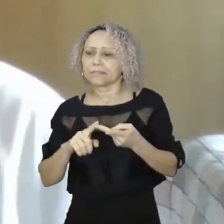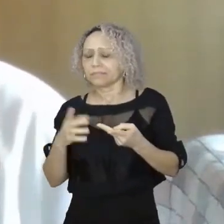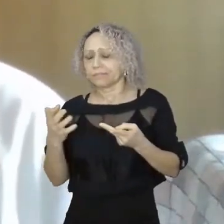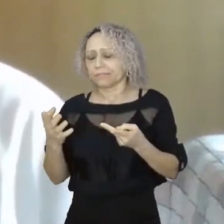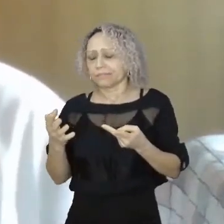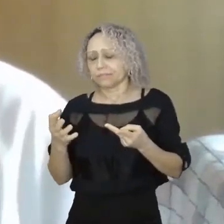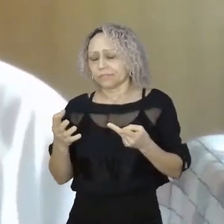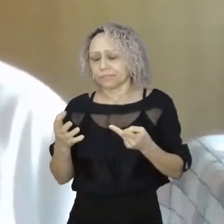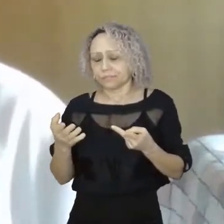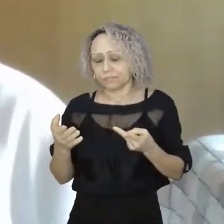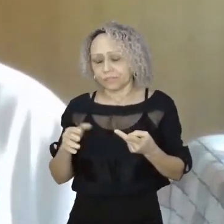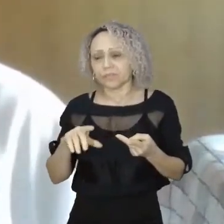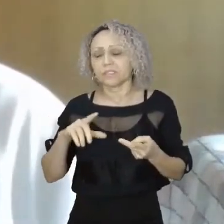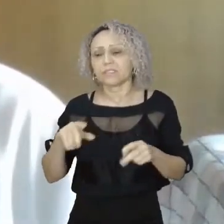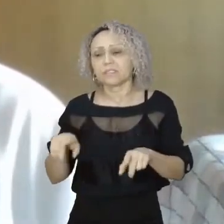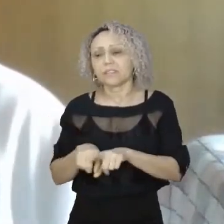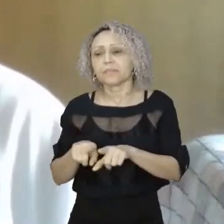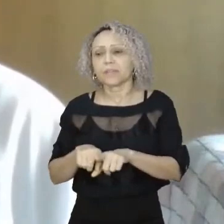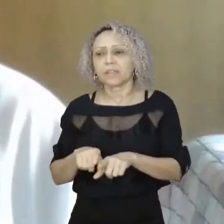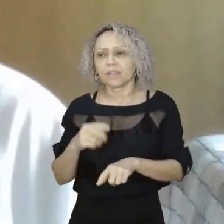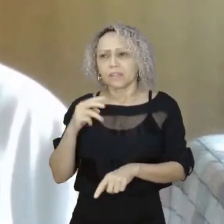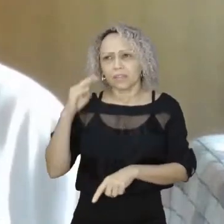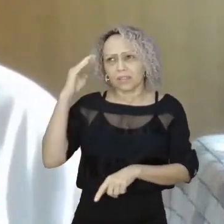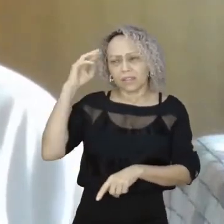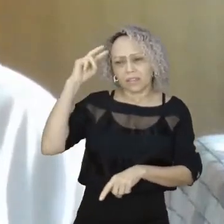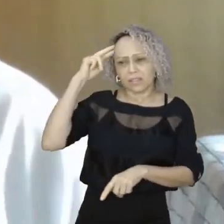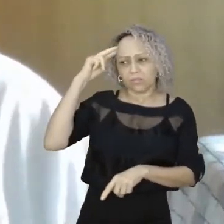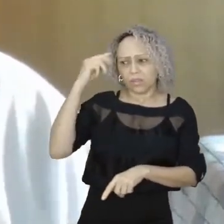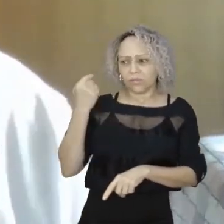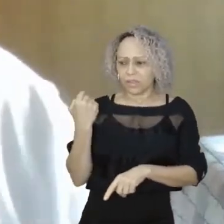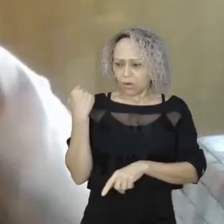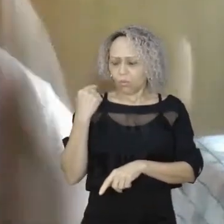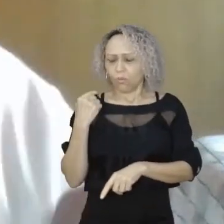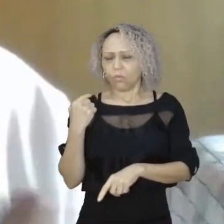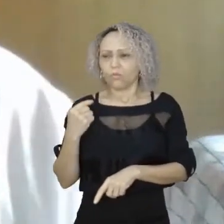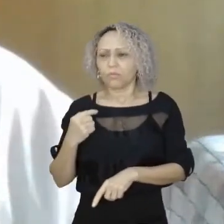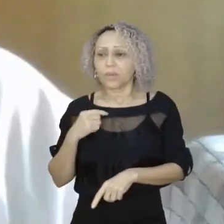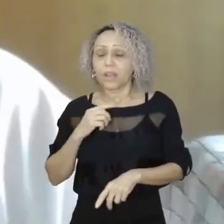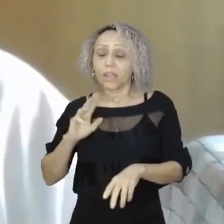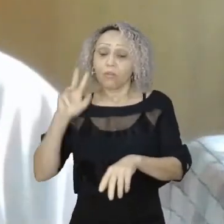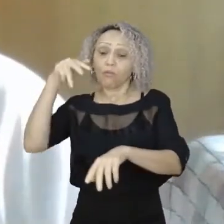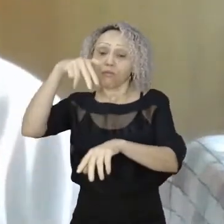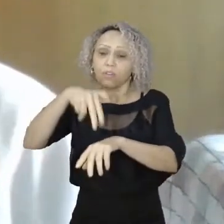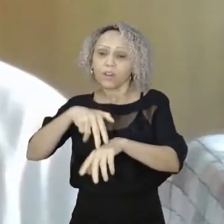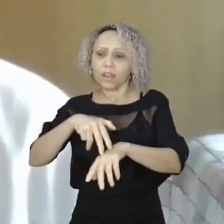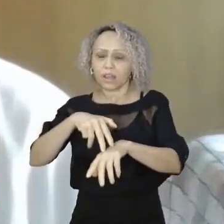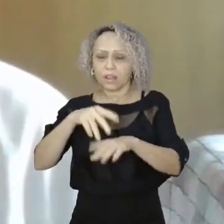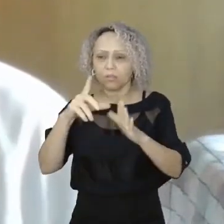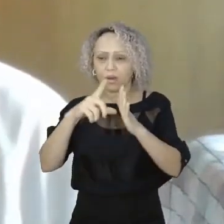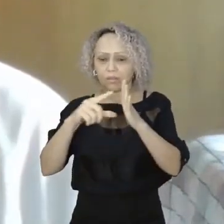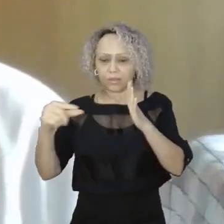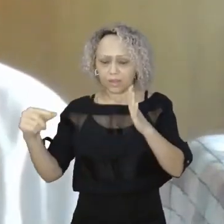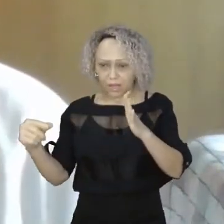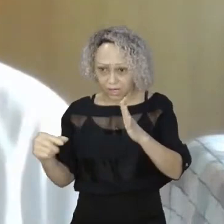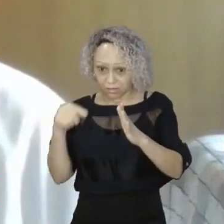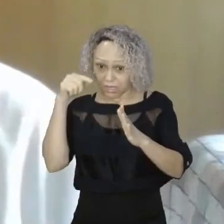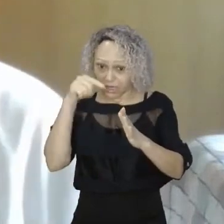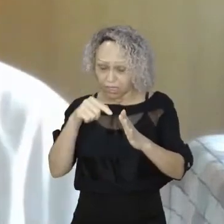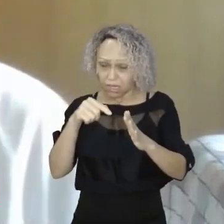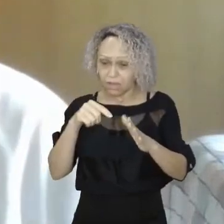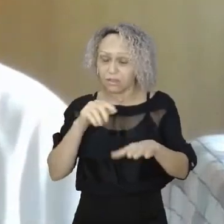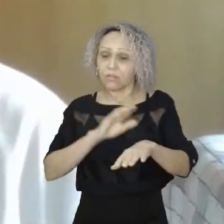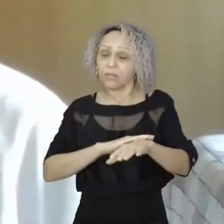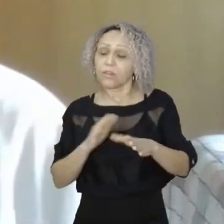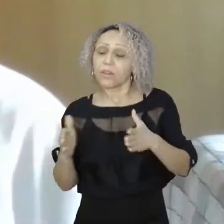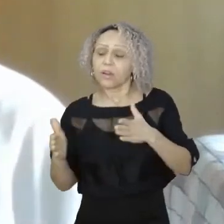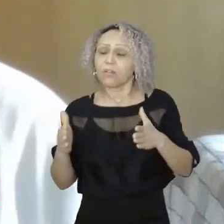tive a oportunidade, na última segunda-feira, estar no Palácio do Planalto, na atualização da lei de cotas para pessoas negras no ingresso